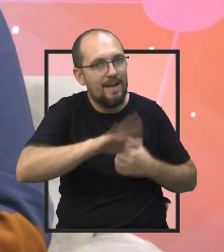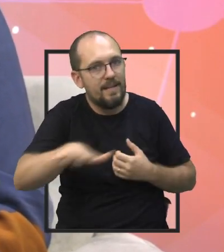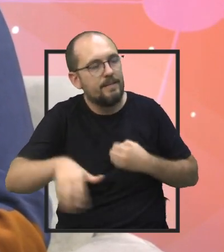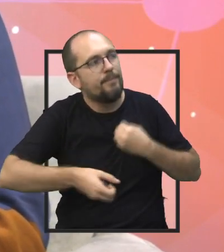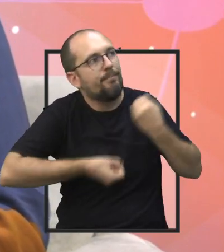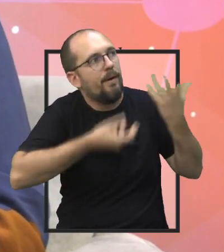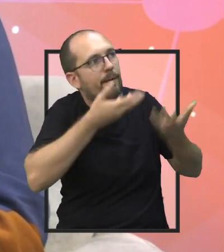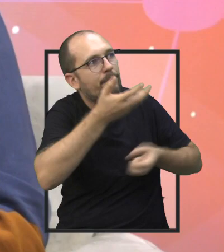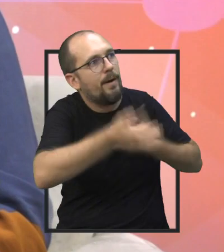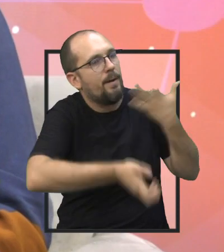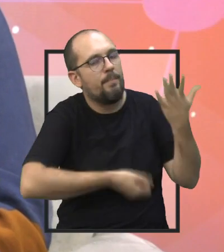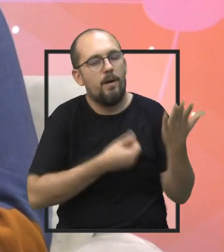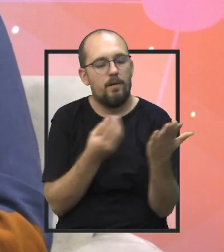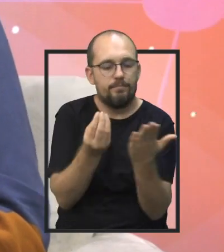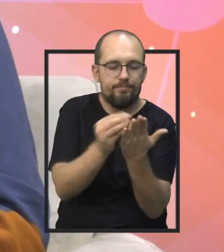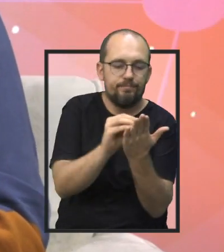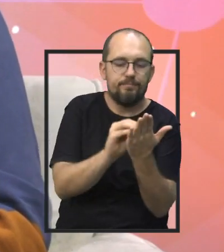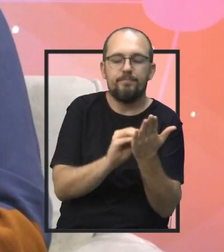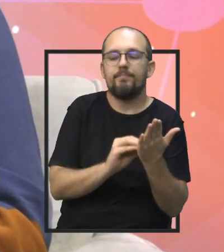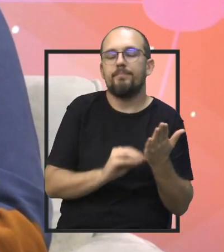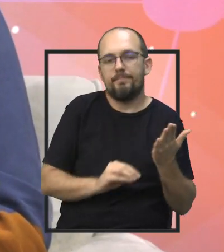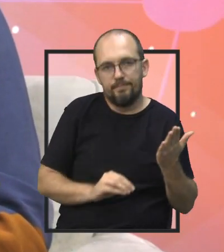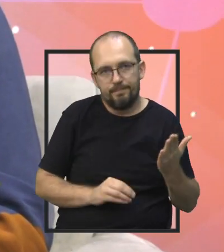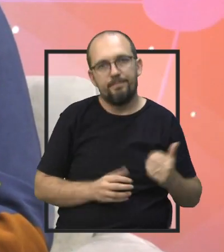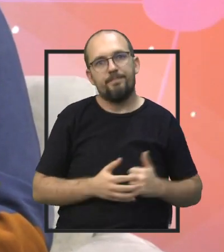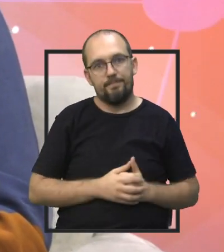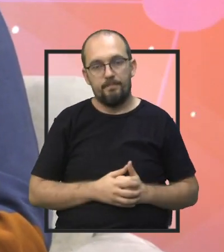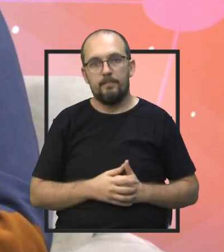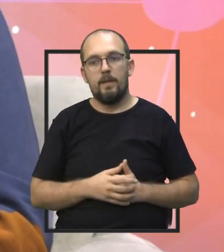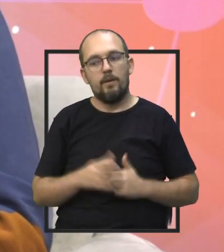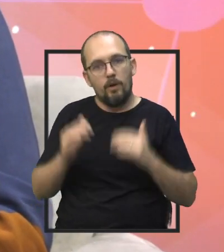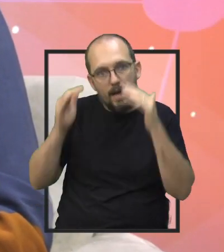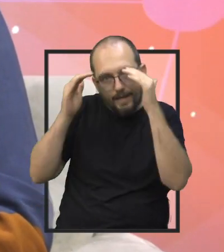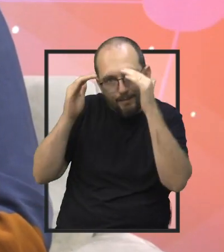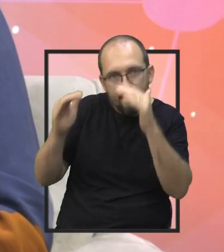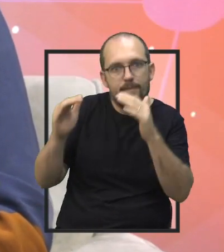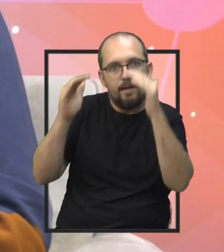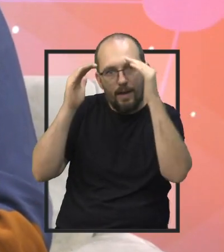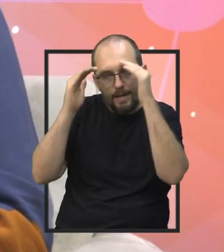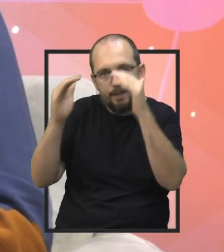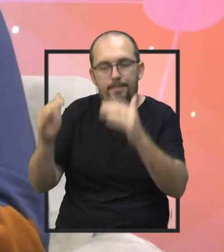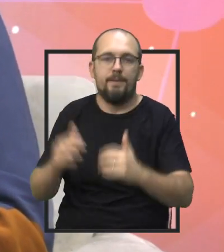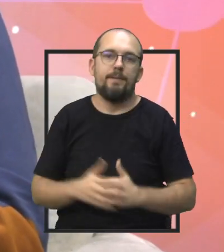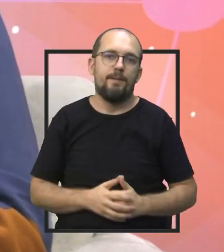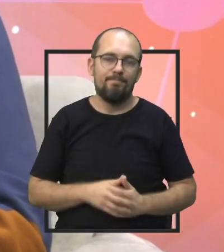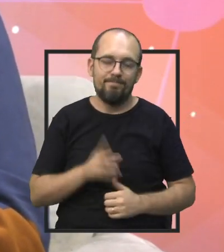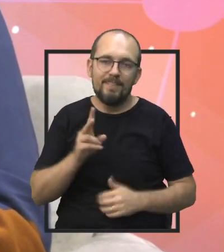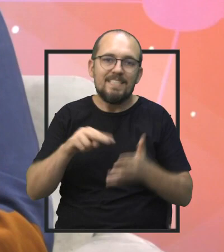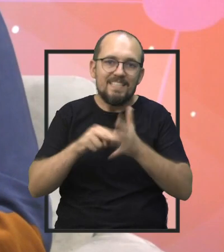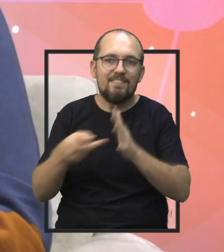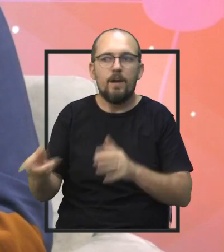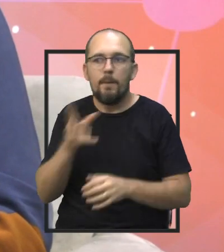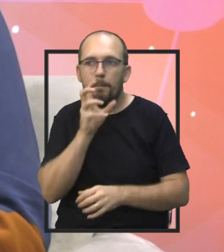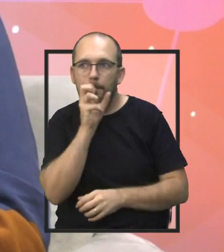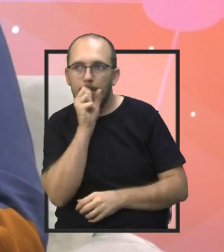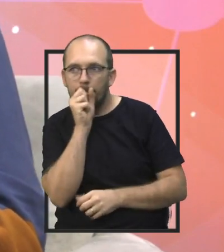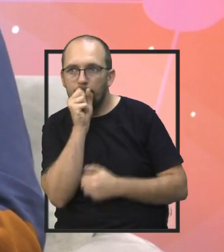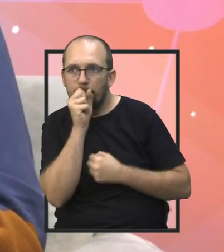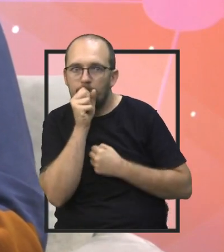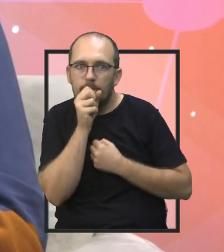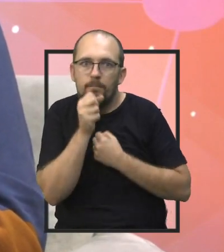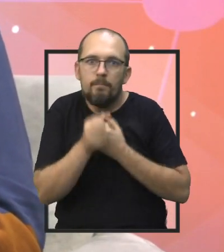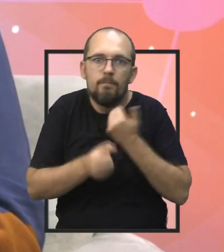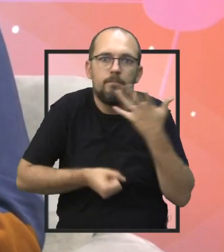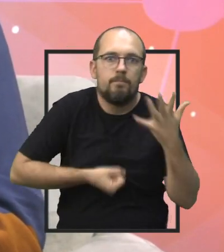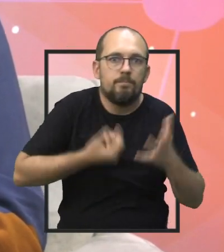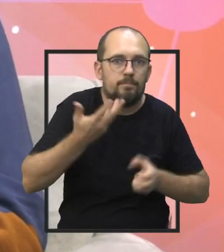de proteção a essa fala, né? Então, dando voz ao silêncio é efetivamente isso, né? É